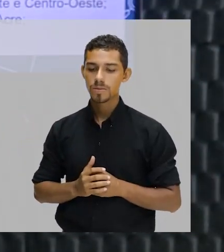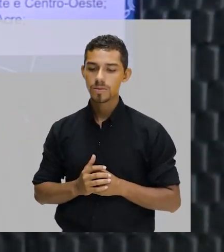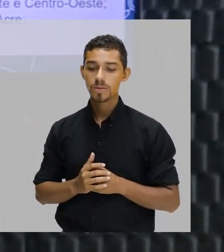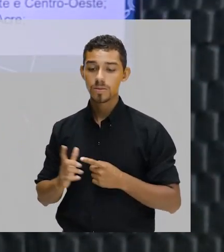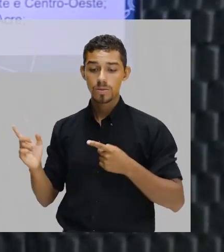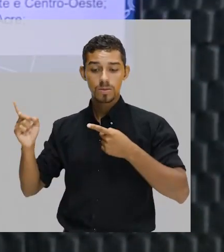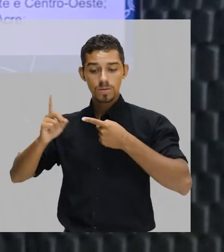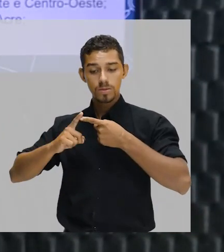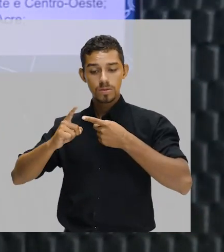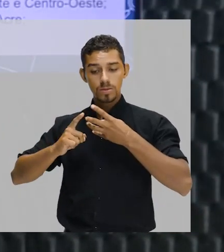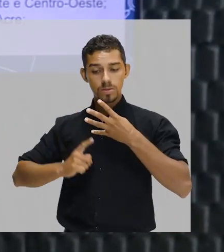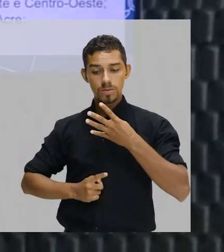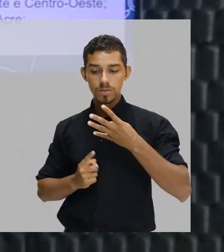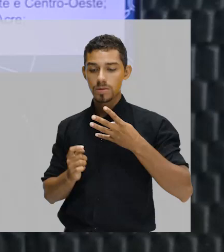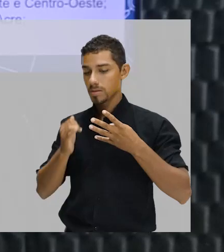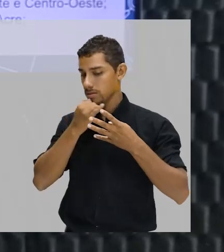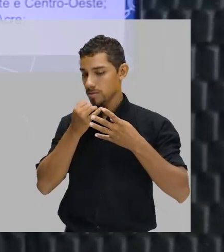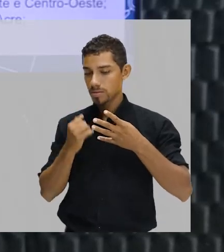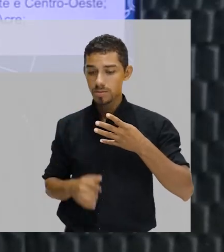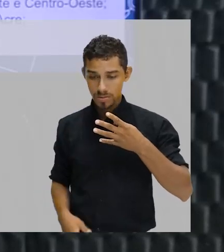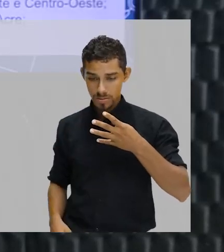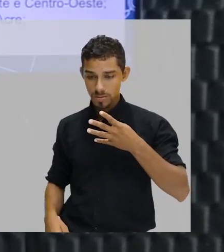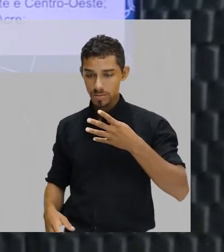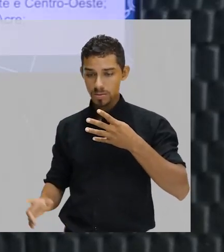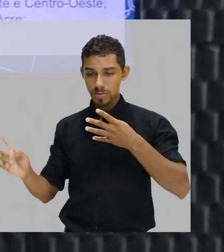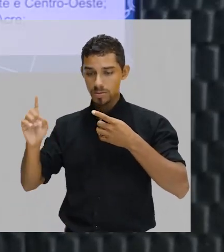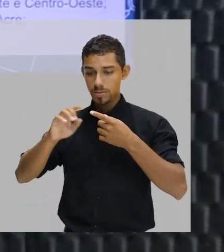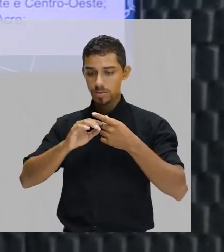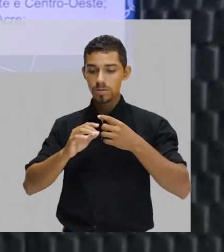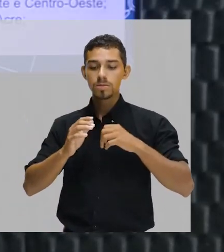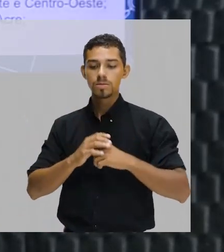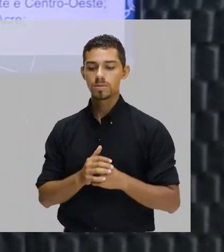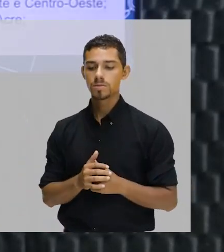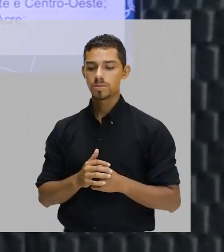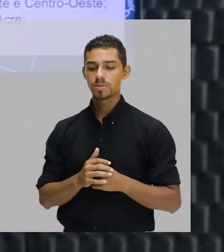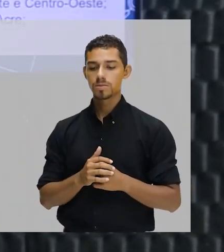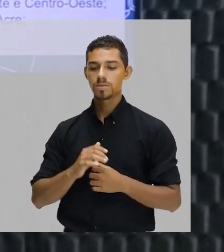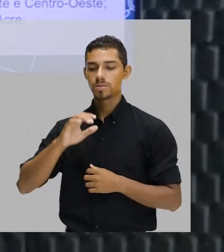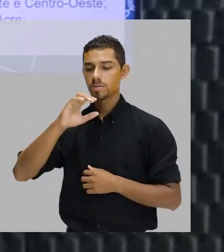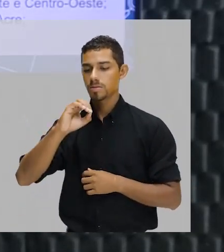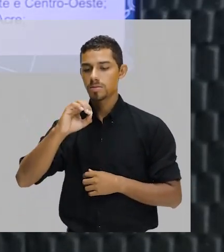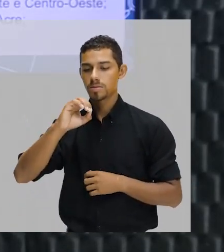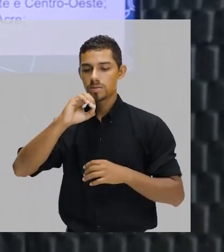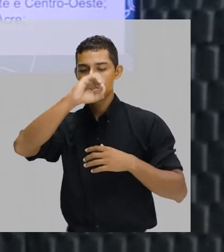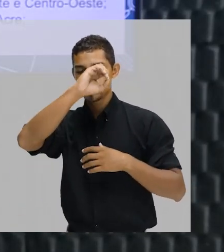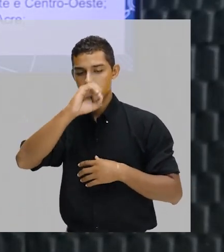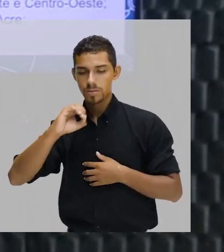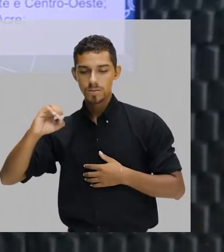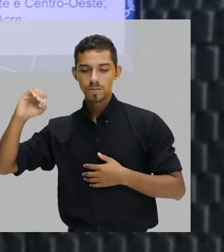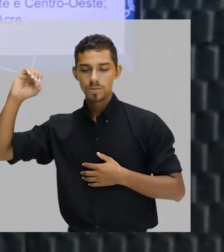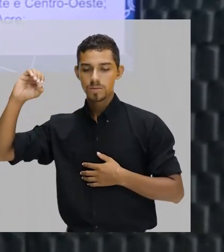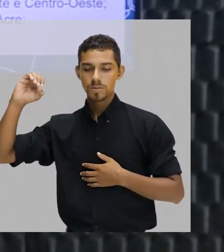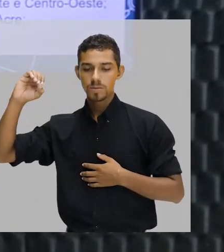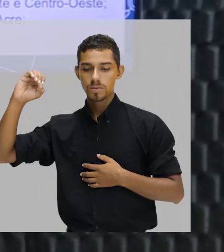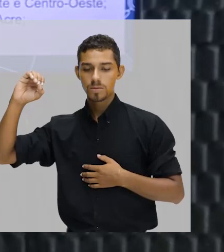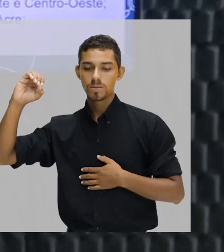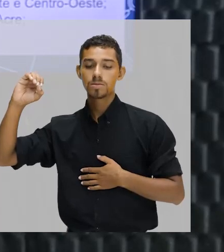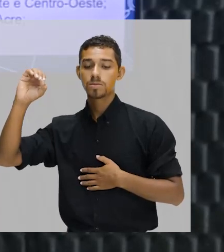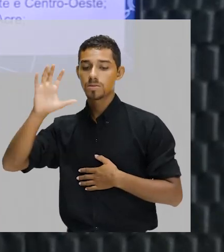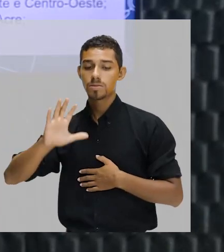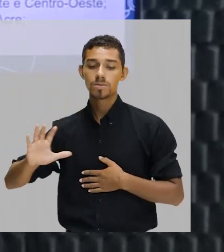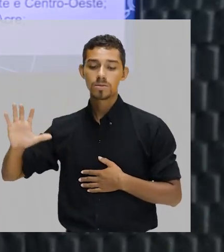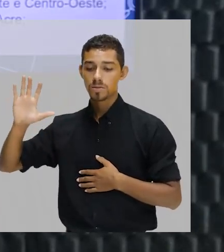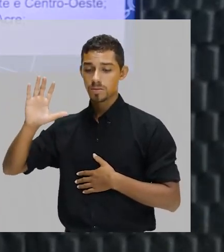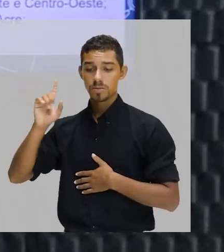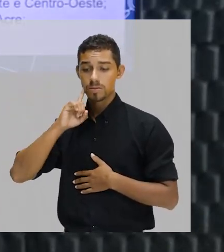o Brasil está situado totalmente a oeste, tá certo? Do meridiano de Greenwich. Muita atenção relativa a isso,